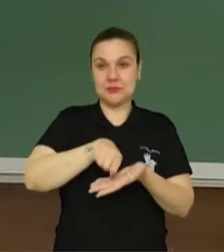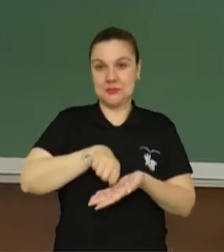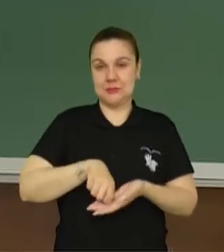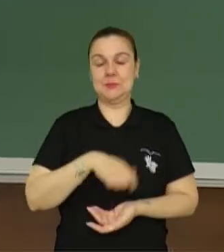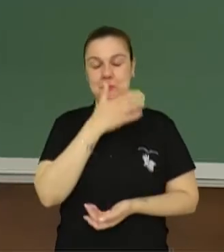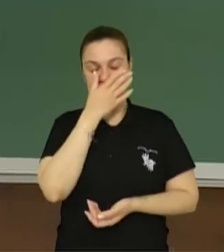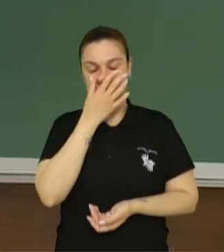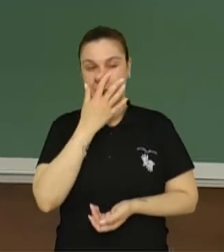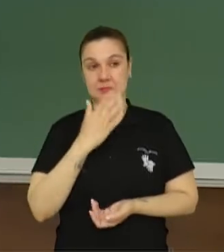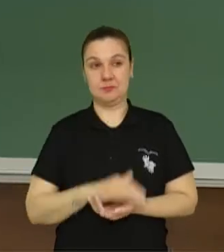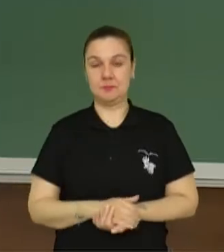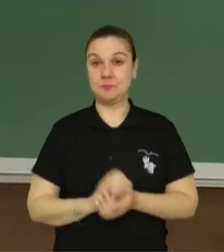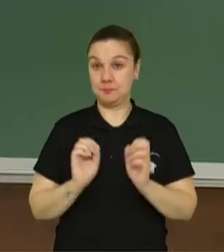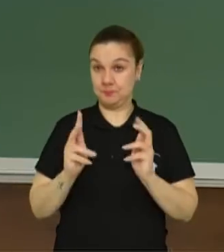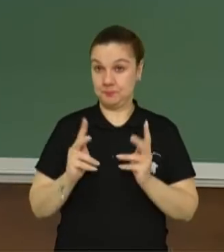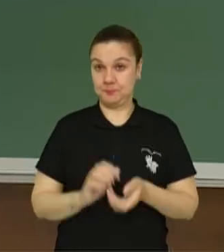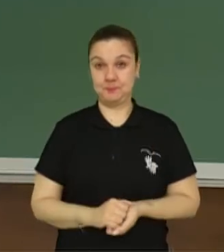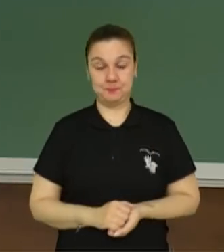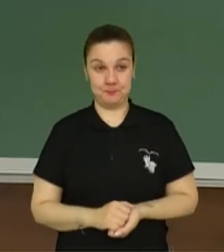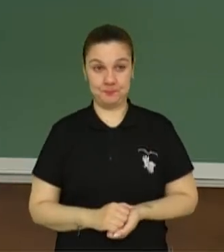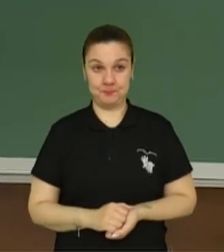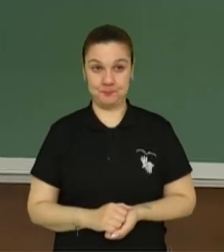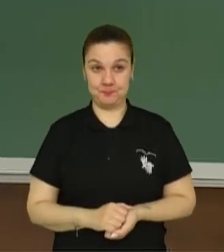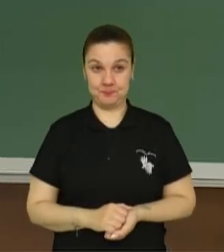algo que foi dito oralmente, beleza?